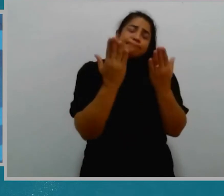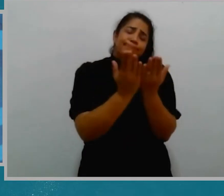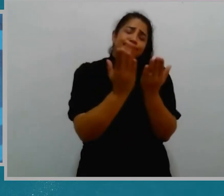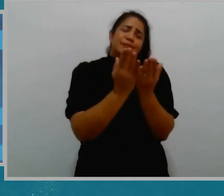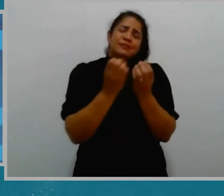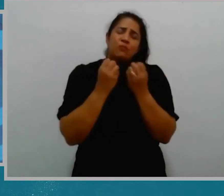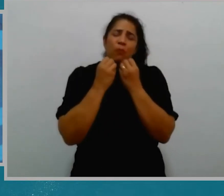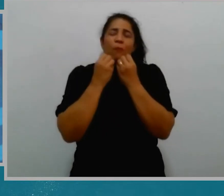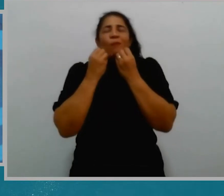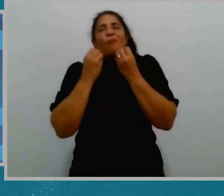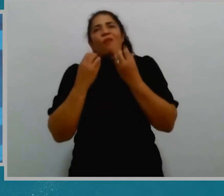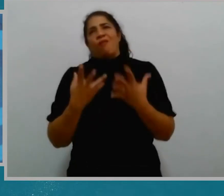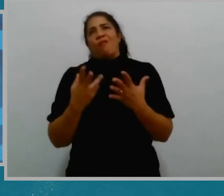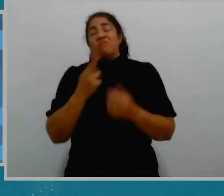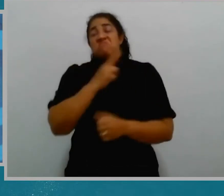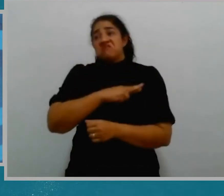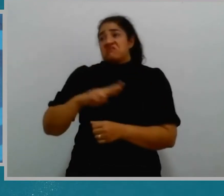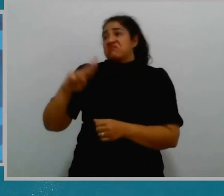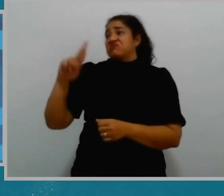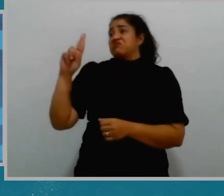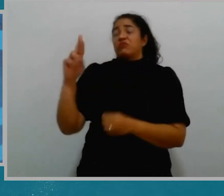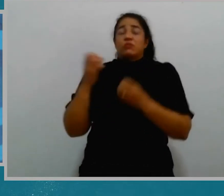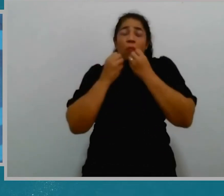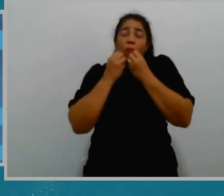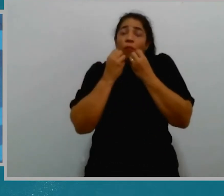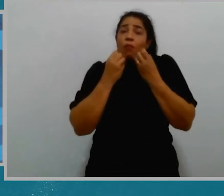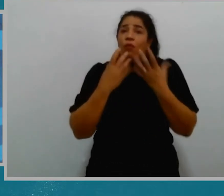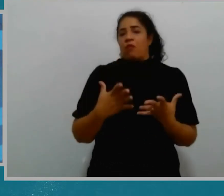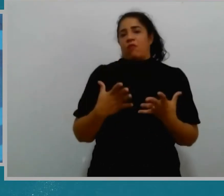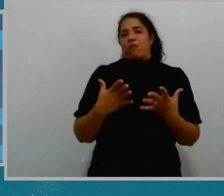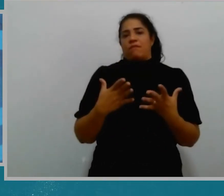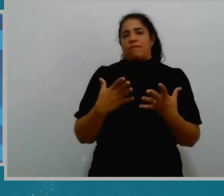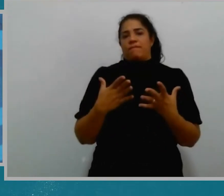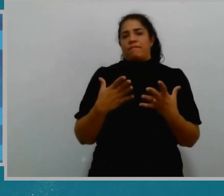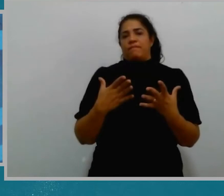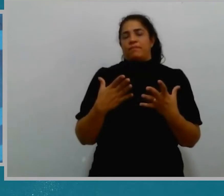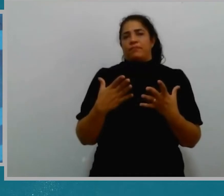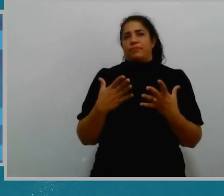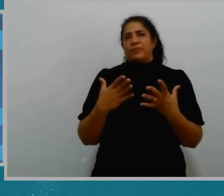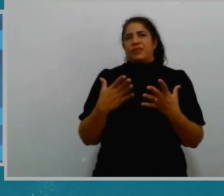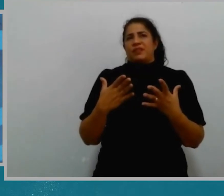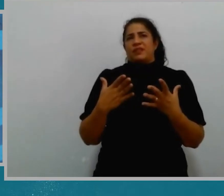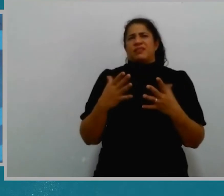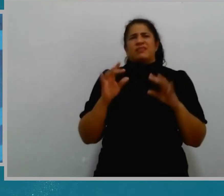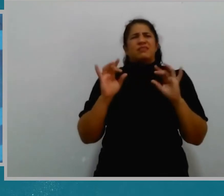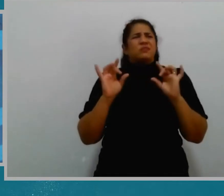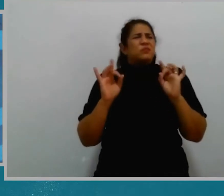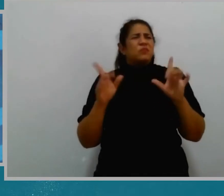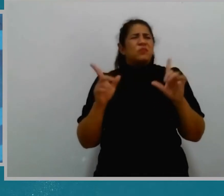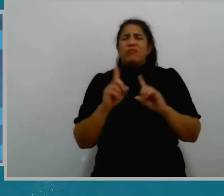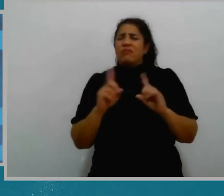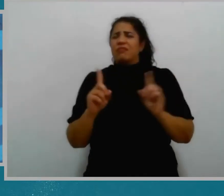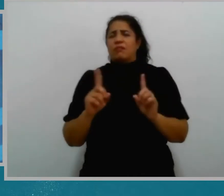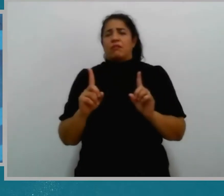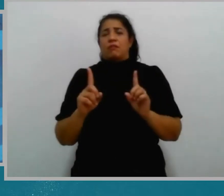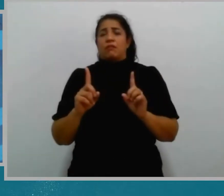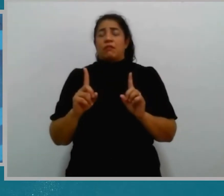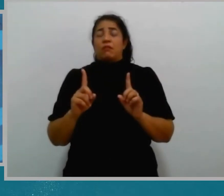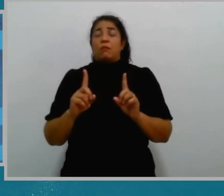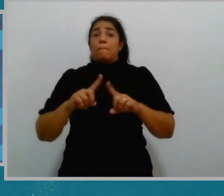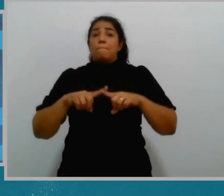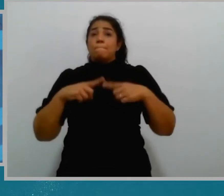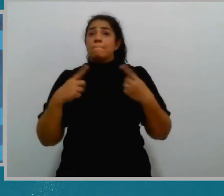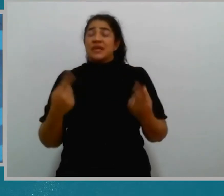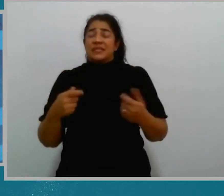bom religioso. Não basta ser um bom homem na igreja, que ajuda todo mundo, cuida de todo mundo. Mas se nós não saímos do